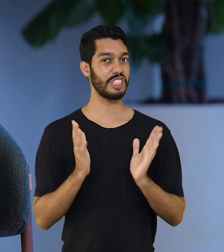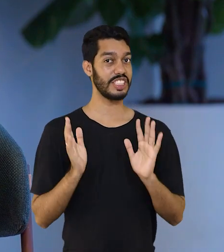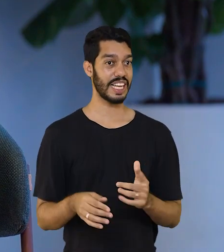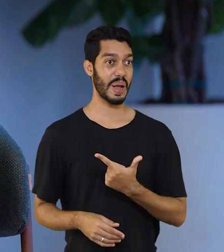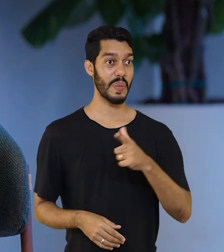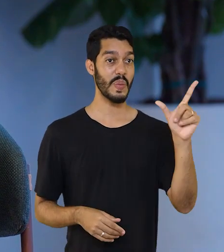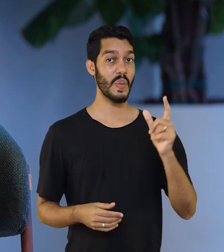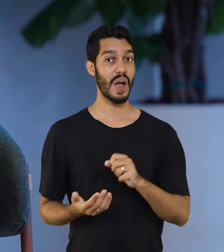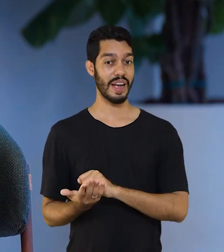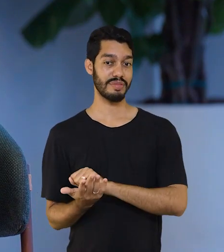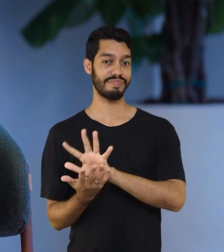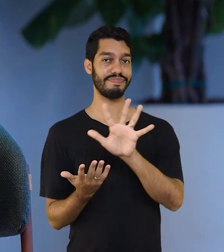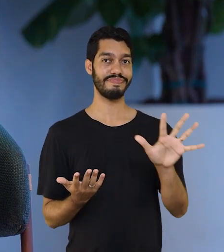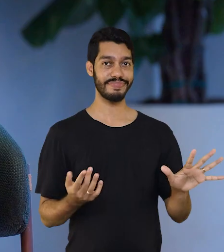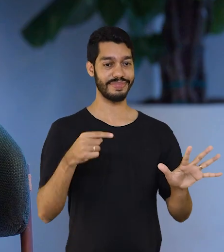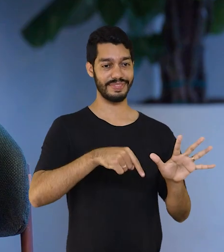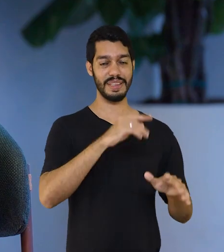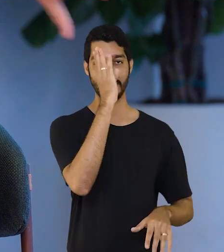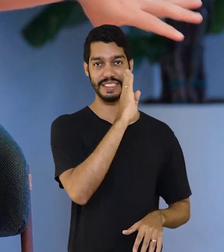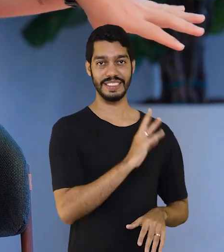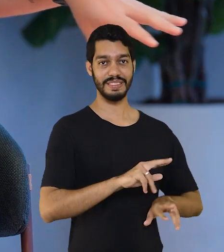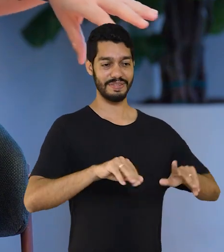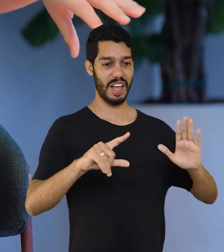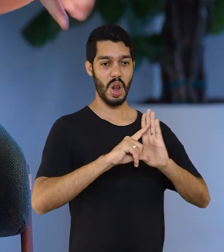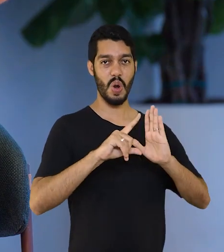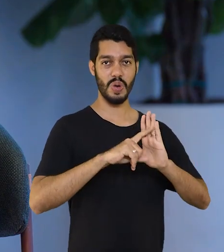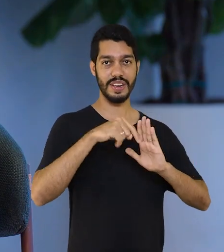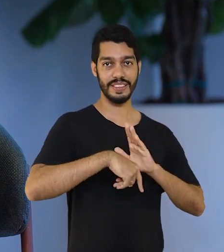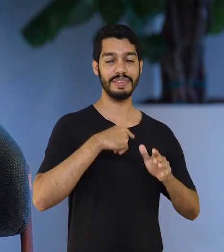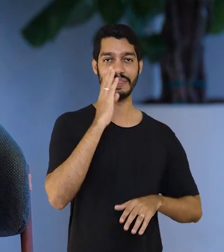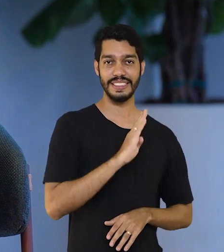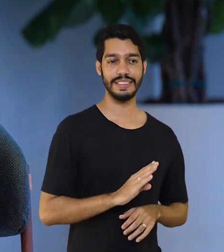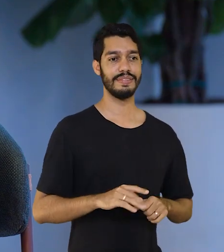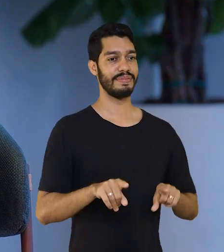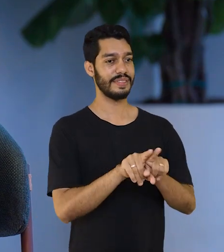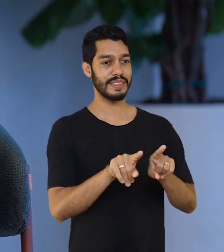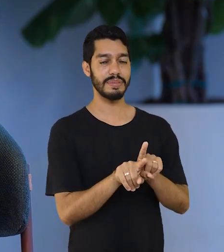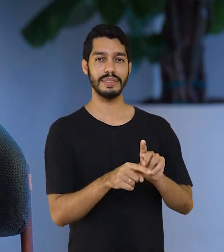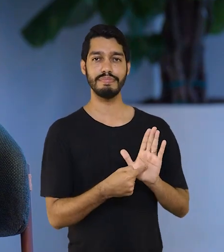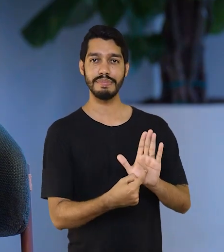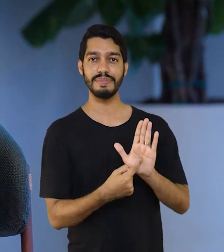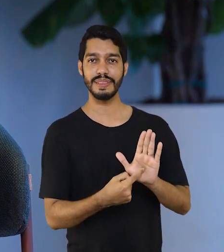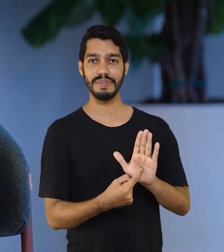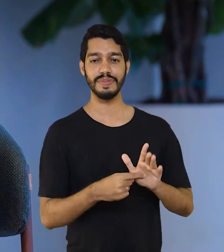hoje já expandiu para várias marcas e bios aqui do Brasil. Está sendo apresentado para vários...